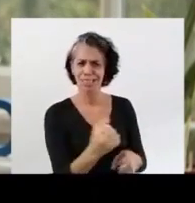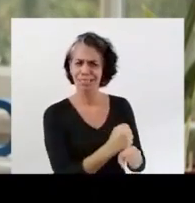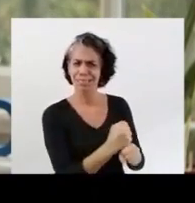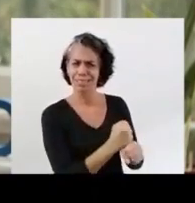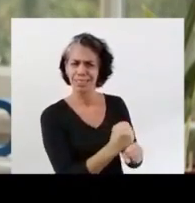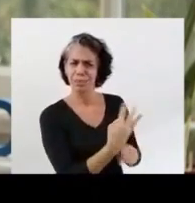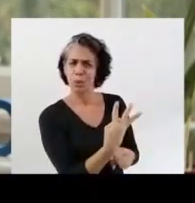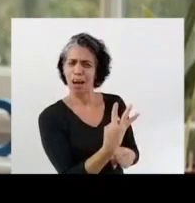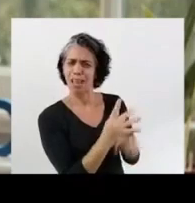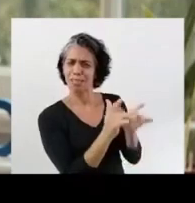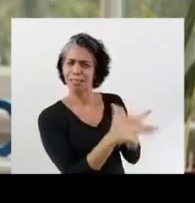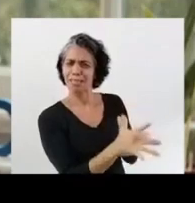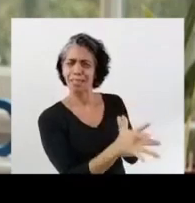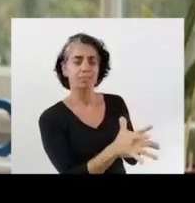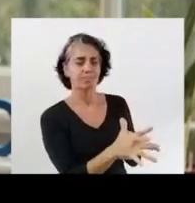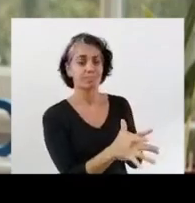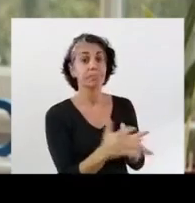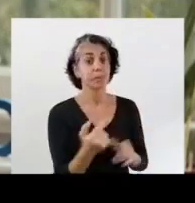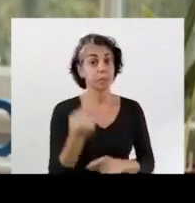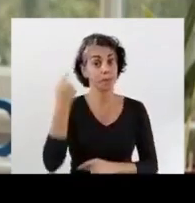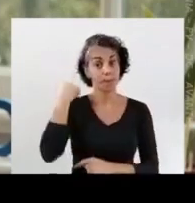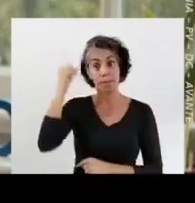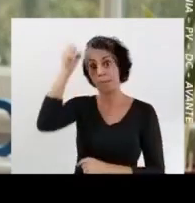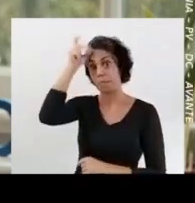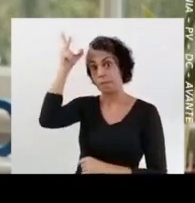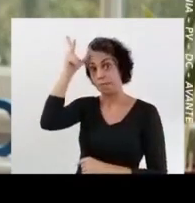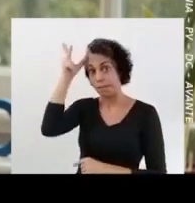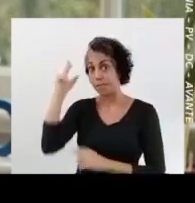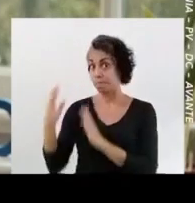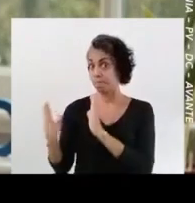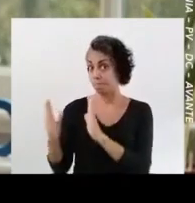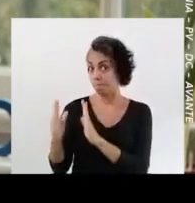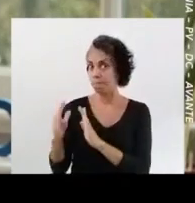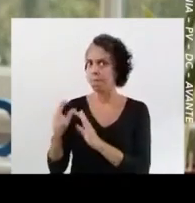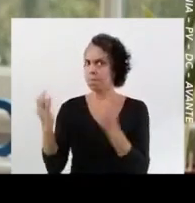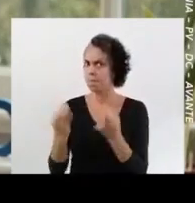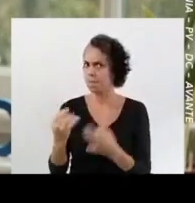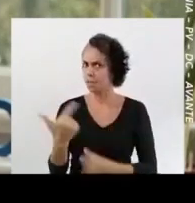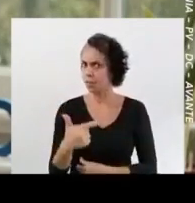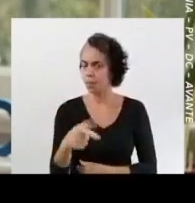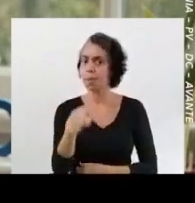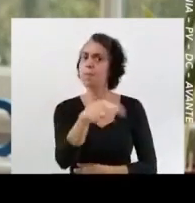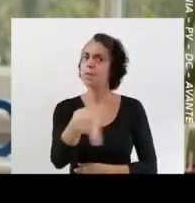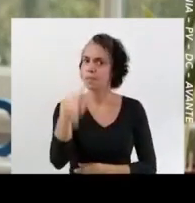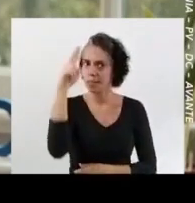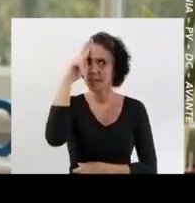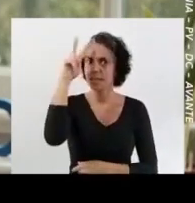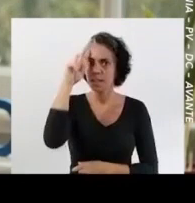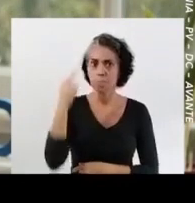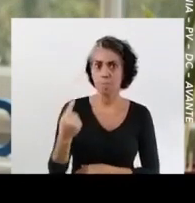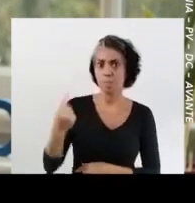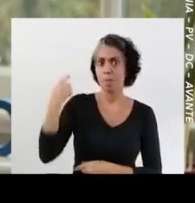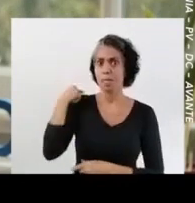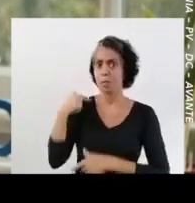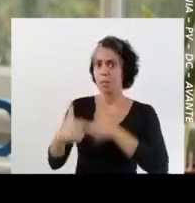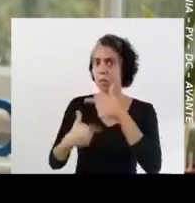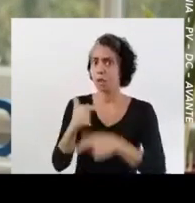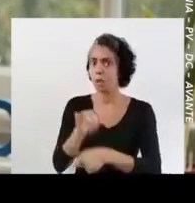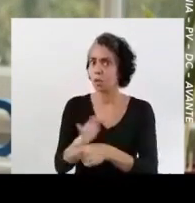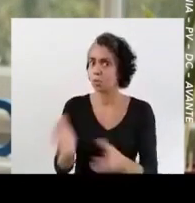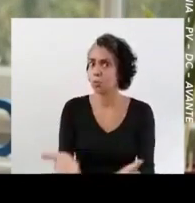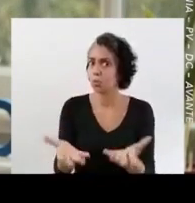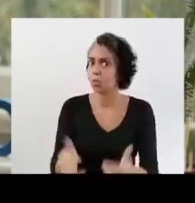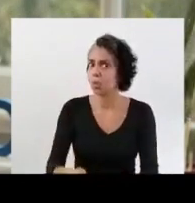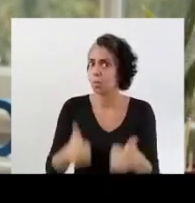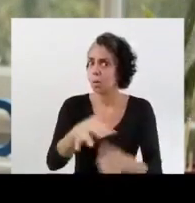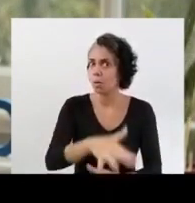4 anos. Eu sei que não era tudo perfeito no nosso governo, mas todos lembram o quanto trabalhamos para melhorar a vida do